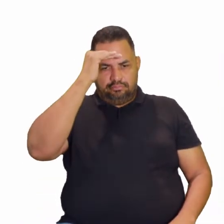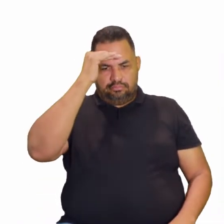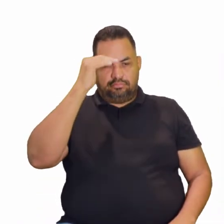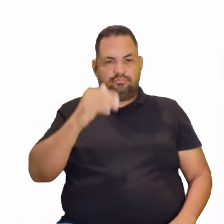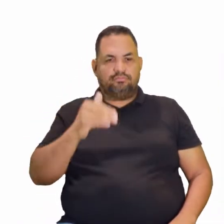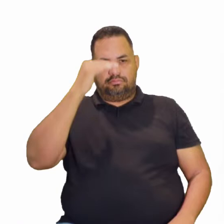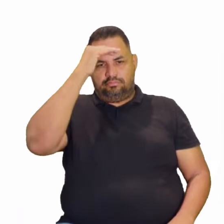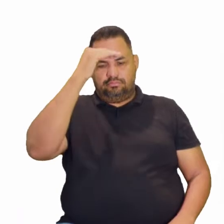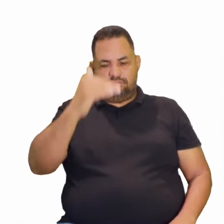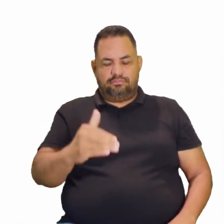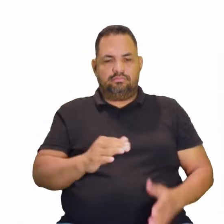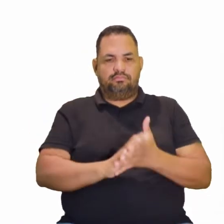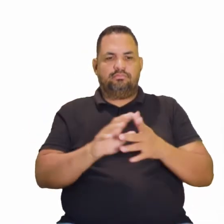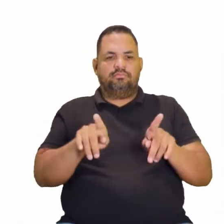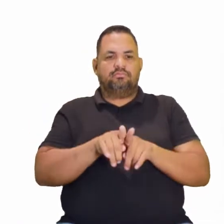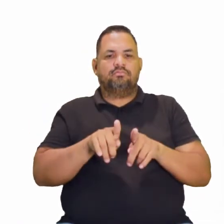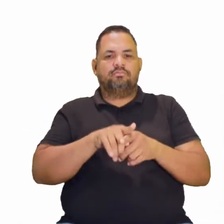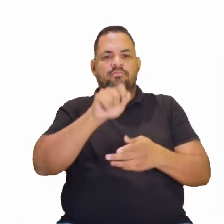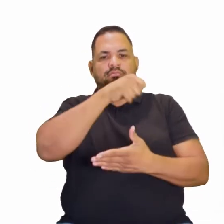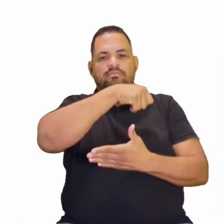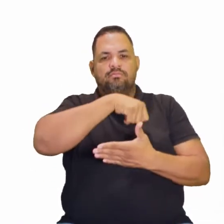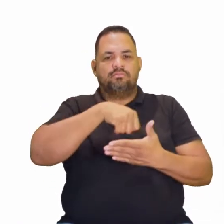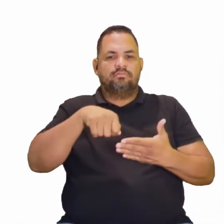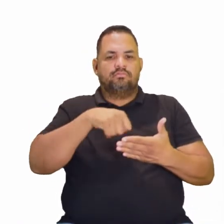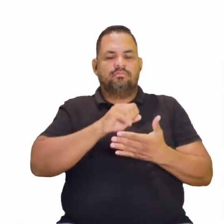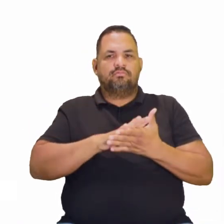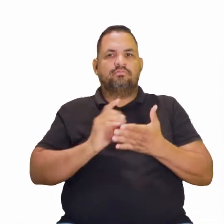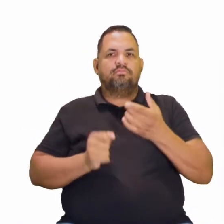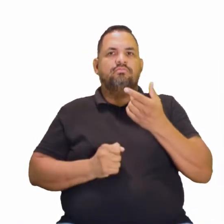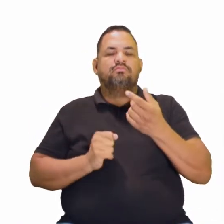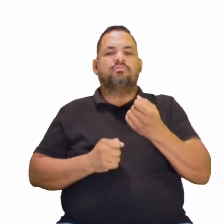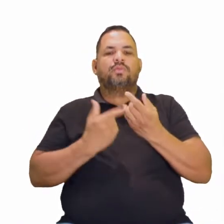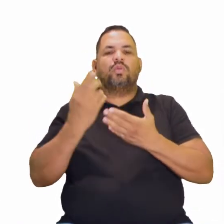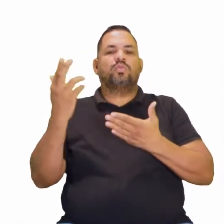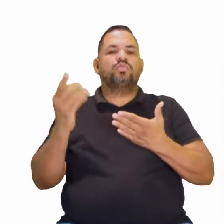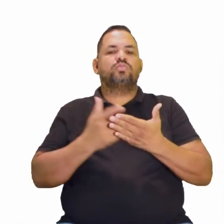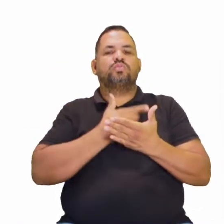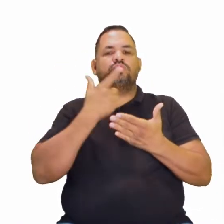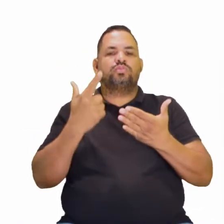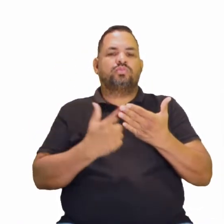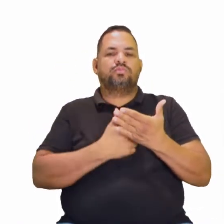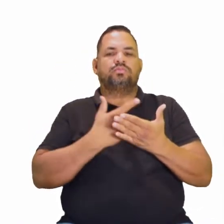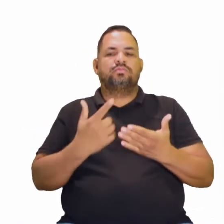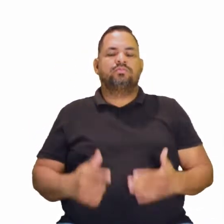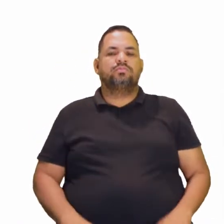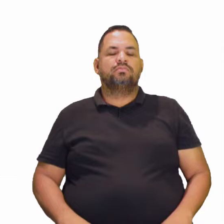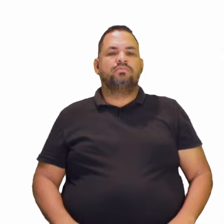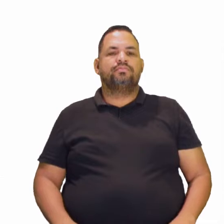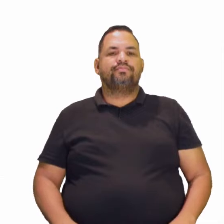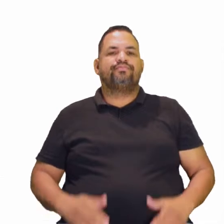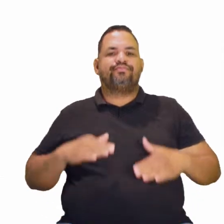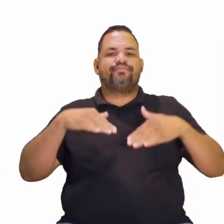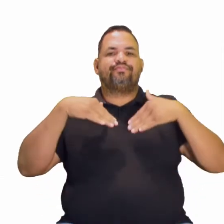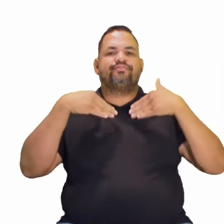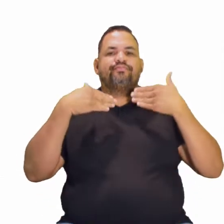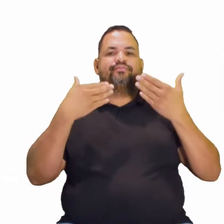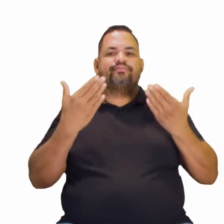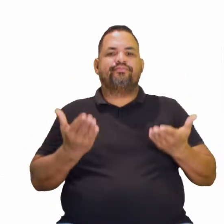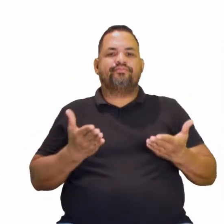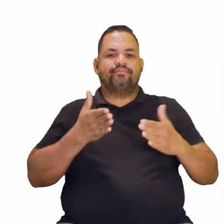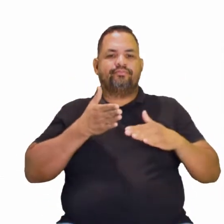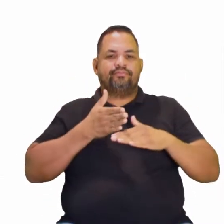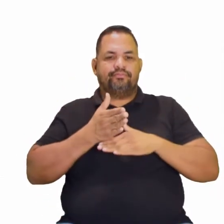também escrevia para alguns jornais, né, colocando sua opinião, né? Então, quando ele vai